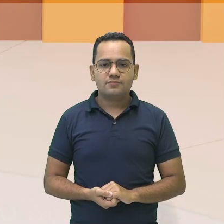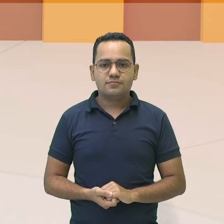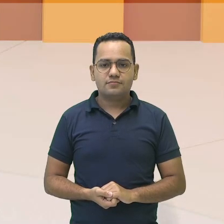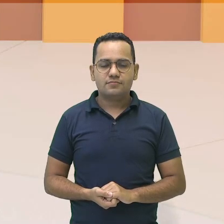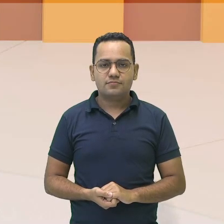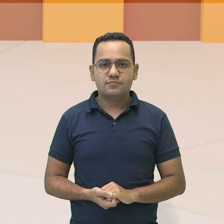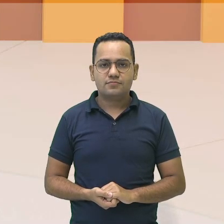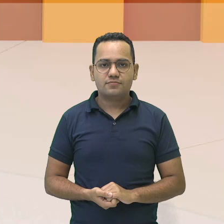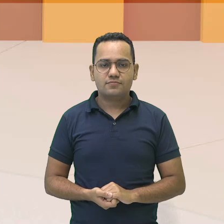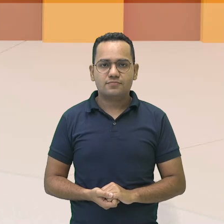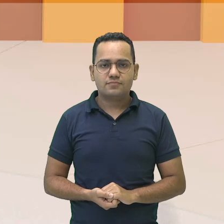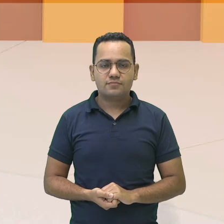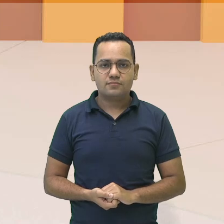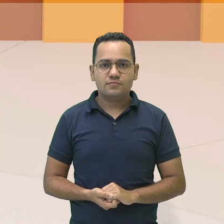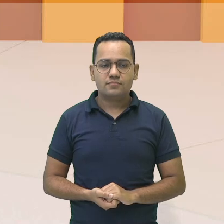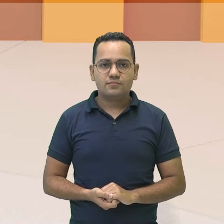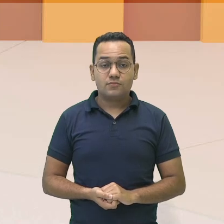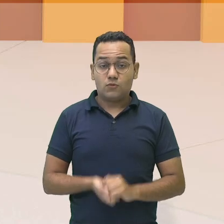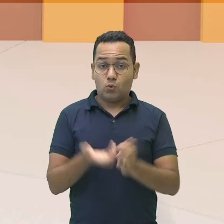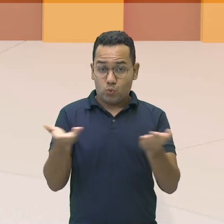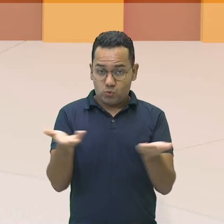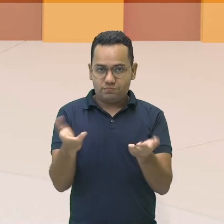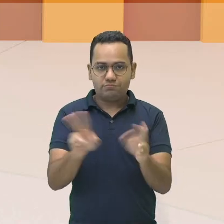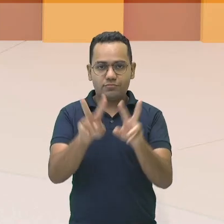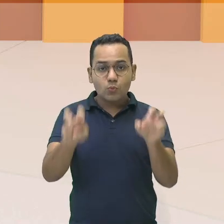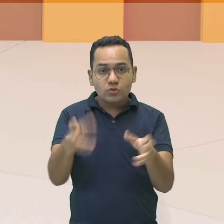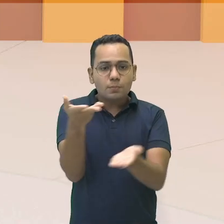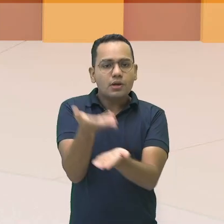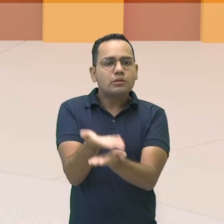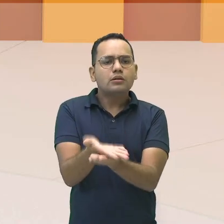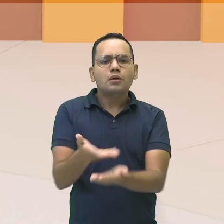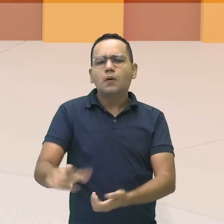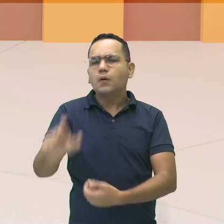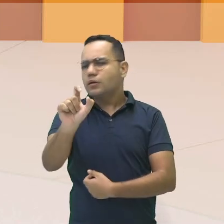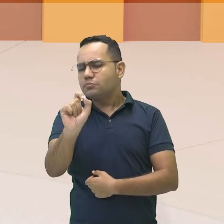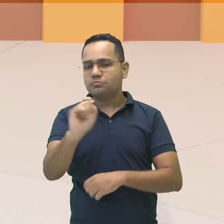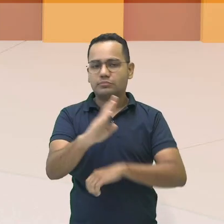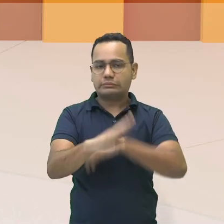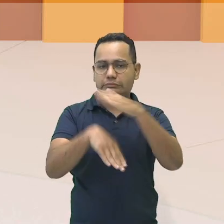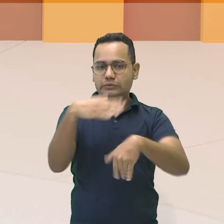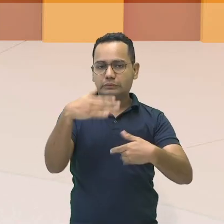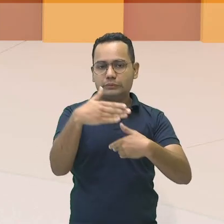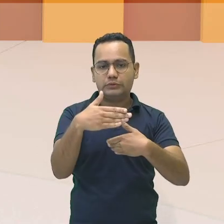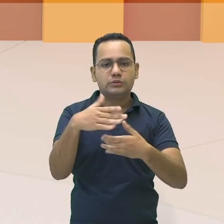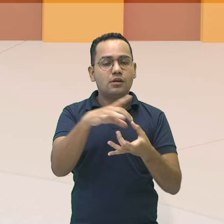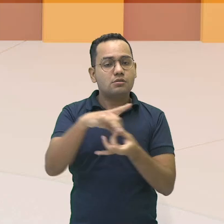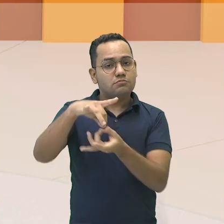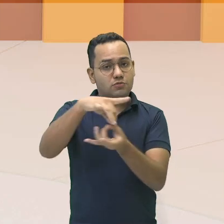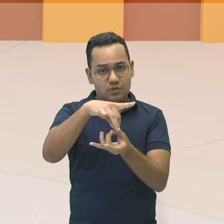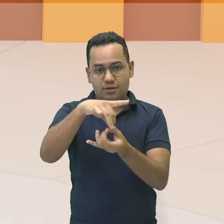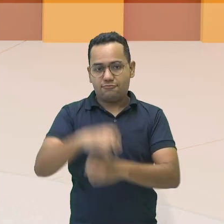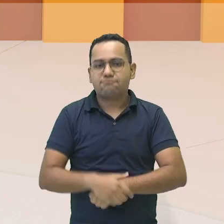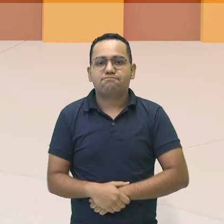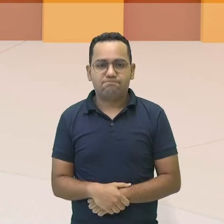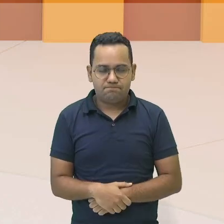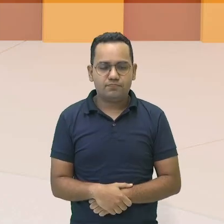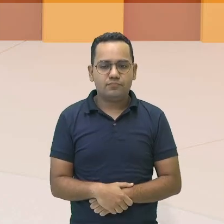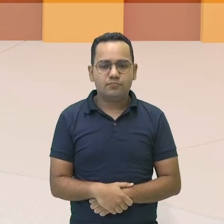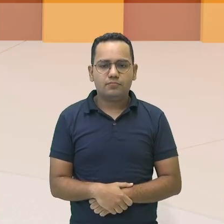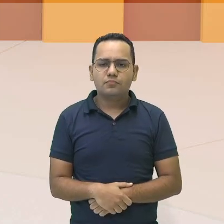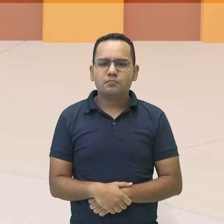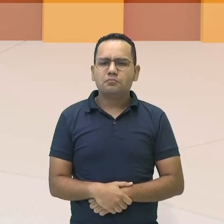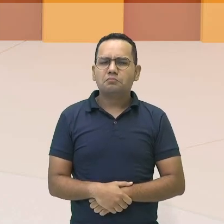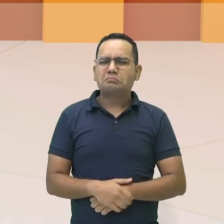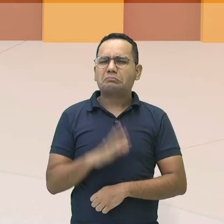Nesta aula, nós iremos falar basicamente da promoção do desenvolvimento sustentável. Então, a gente vai entender como se